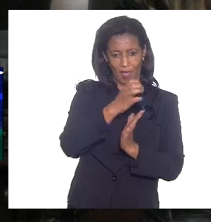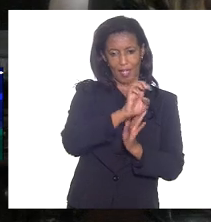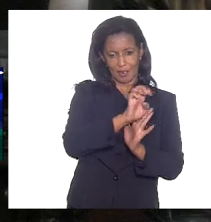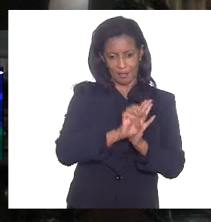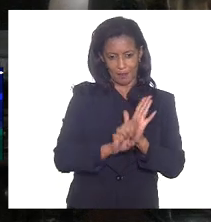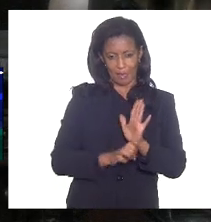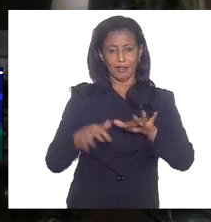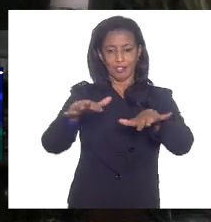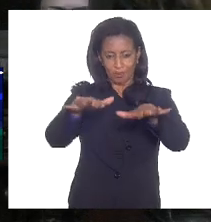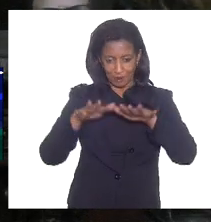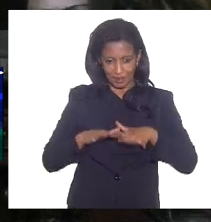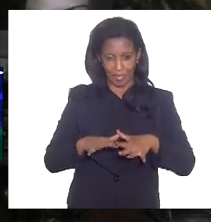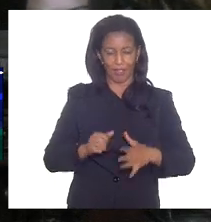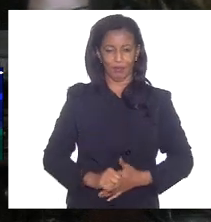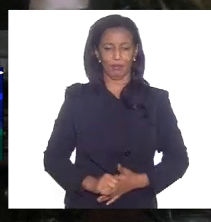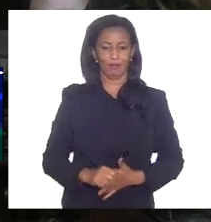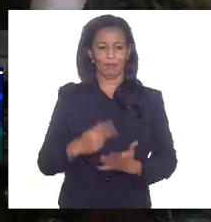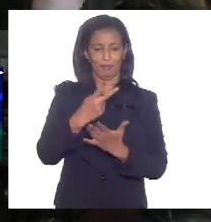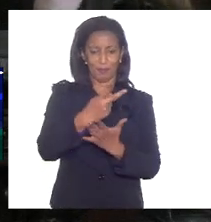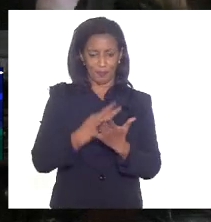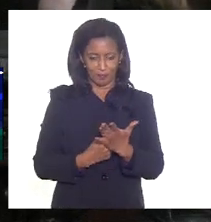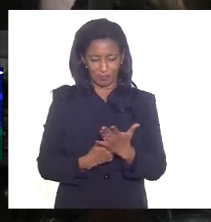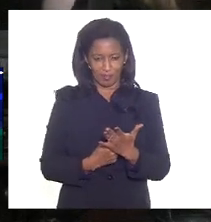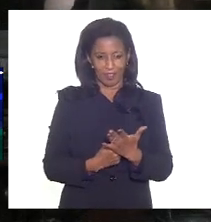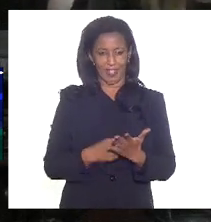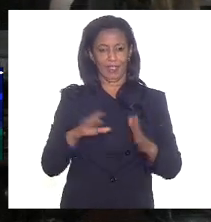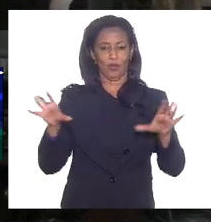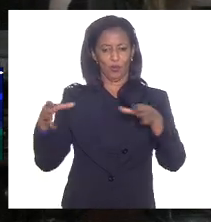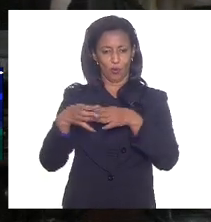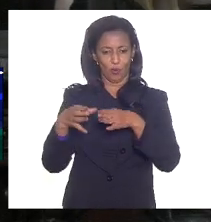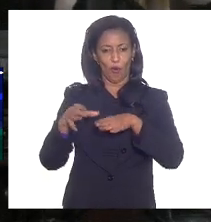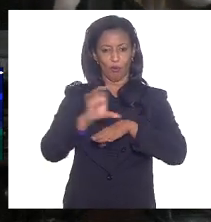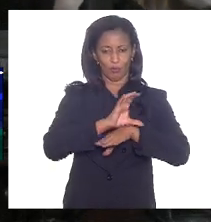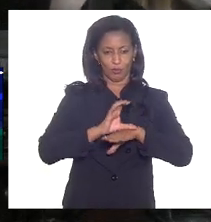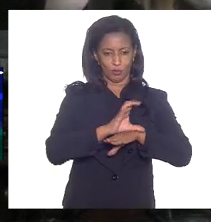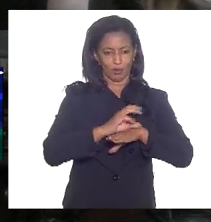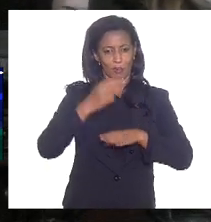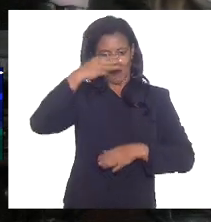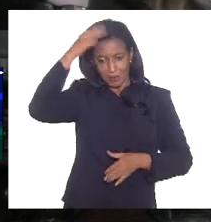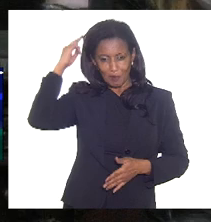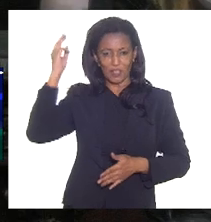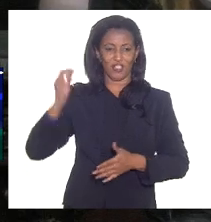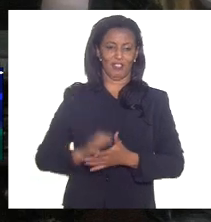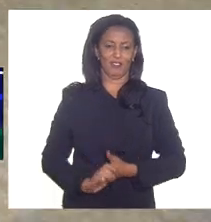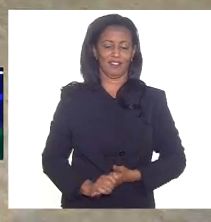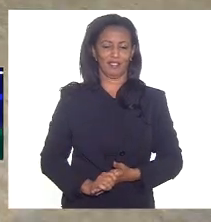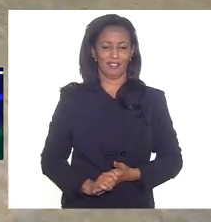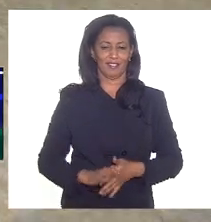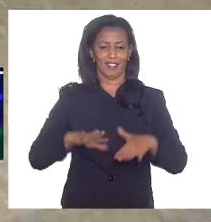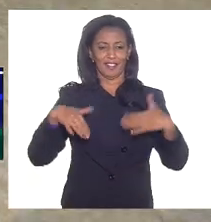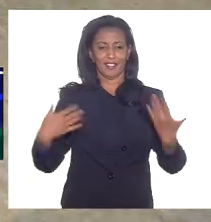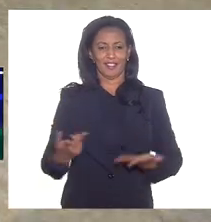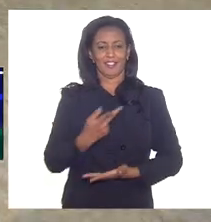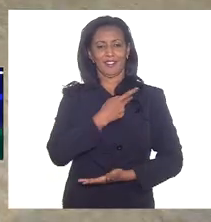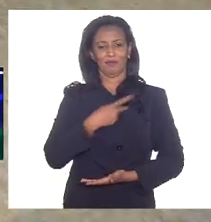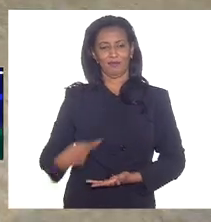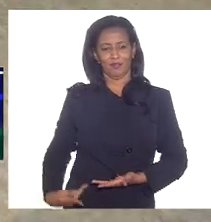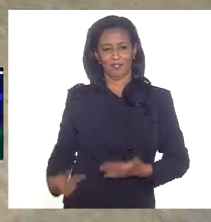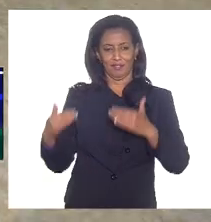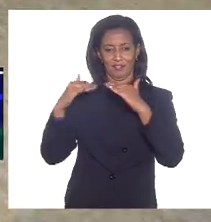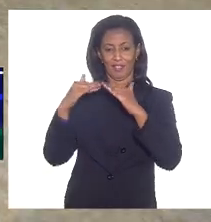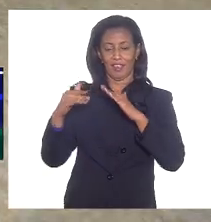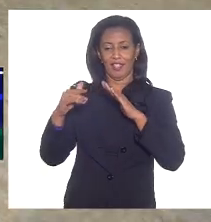plenário. Para emitir parecer pela Comissão de Constituição e Justiça, deputado Márcio Pacheco. Senhor presidente, o parecer é favorável às